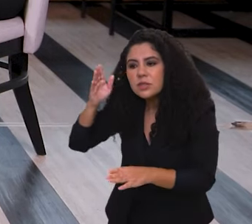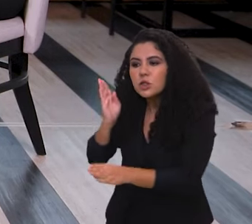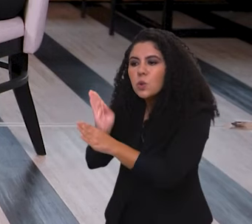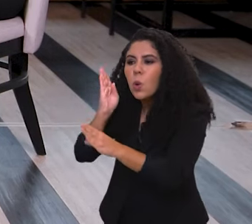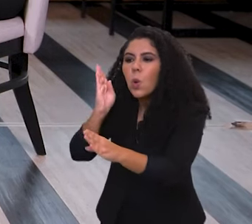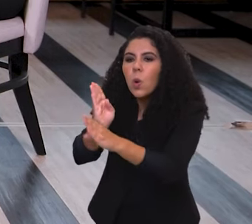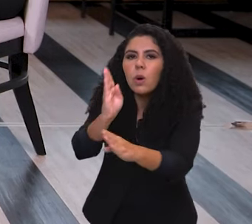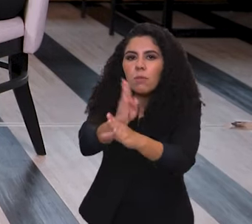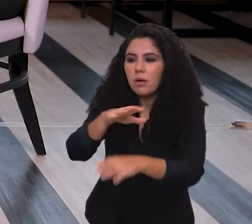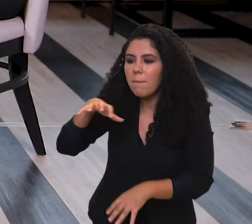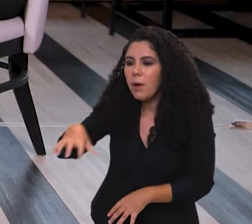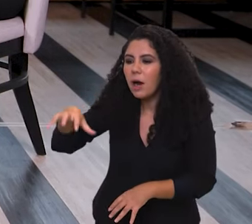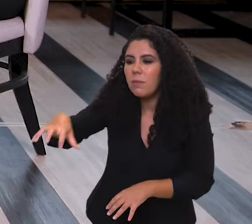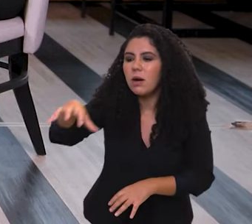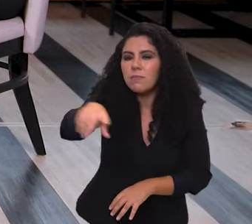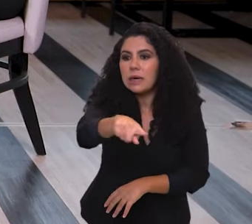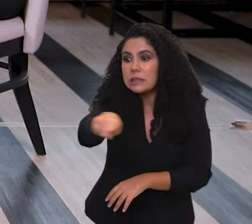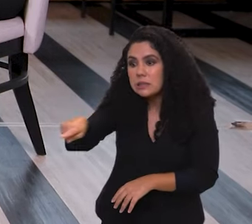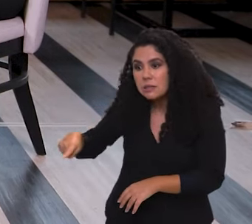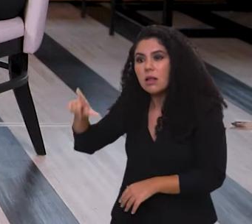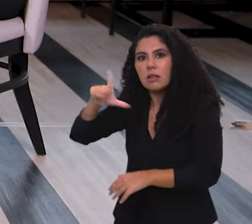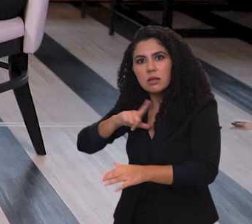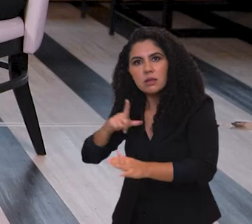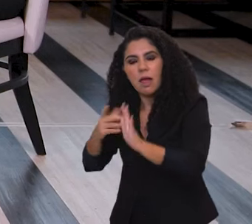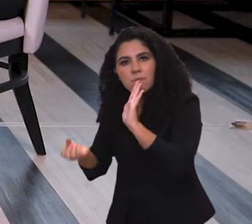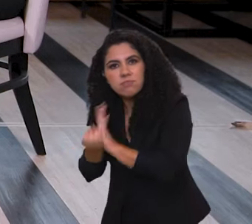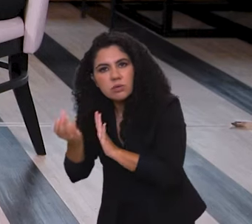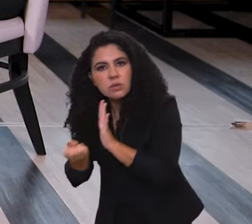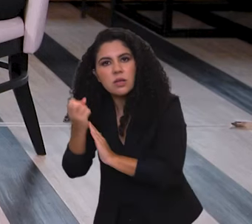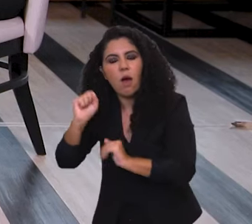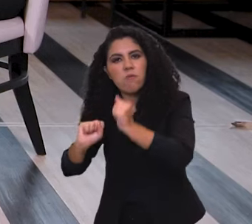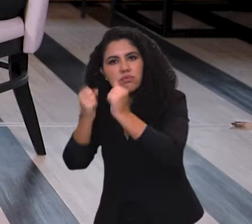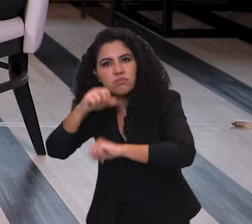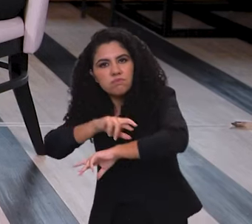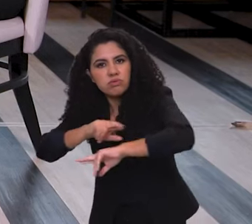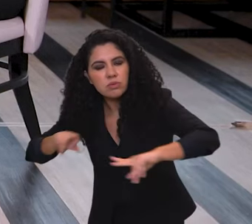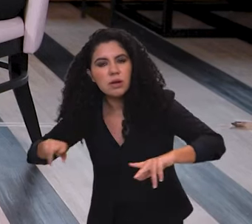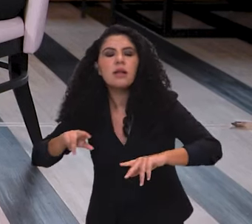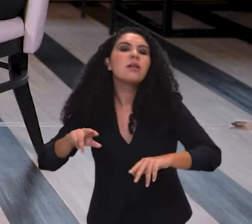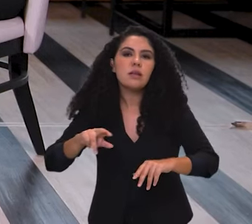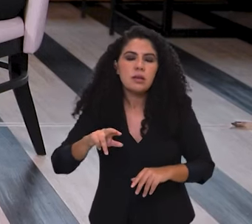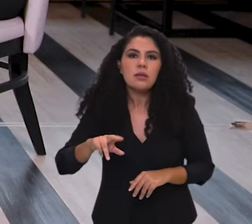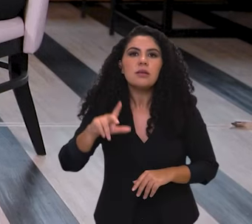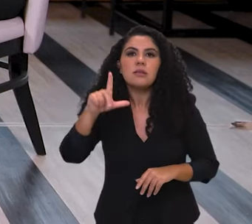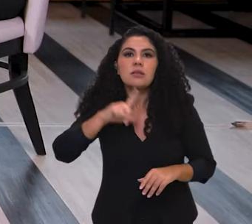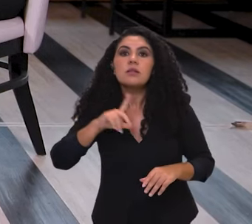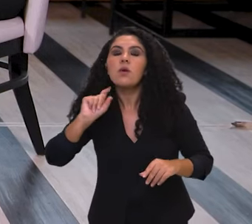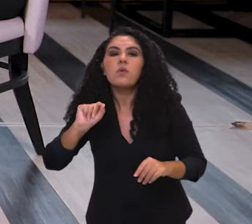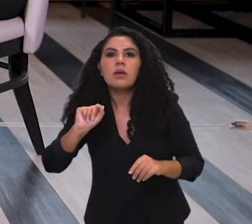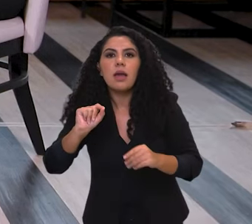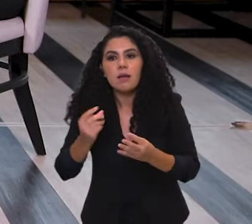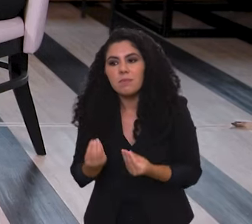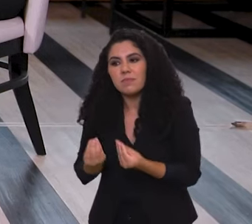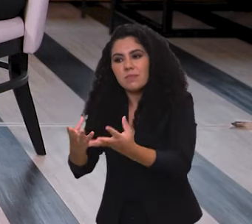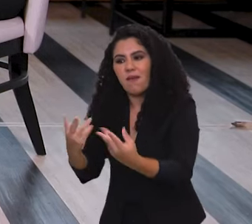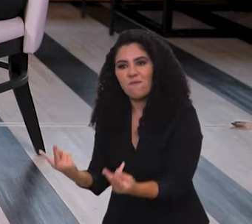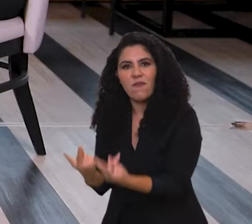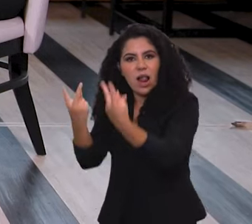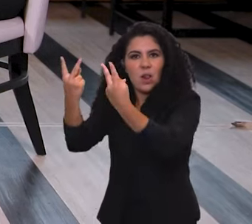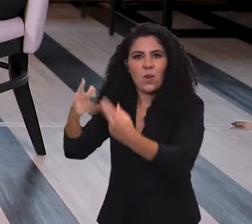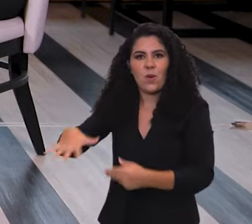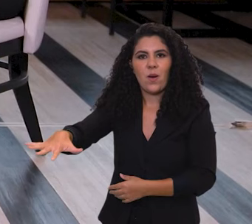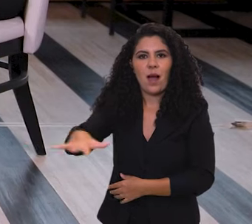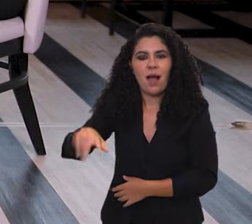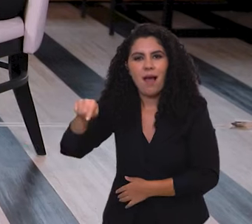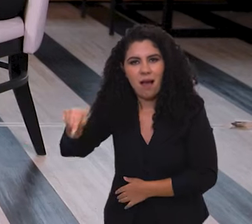com que esse produto regional ele tenha uma diferenciação, exatamente considerando a agregação de valor do local onde é produzido.